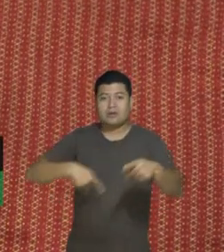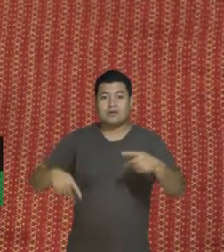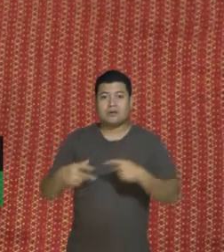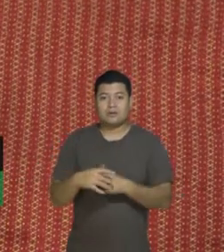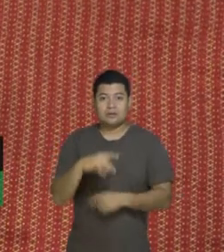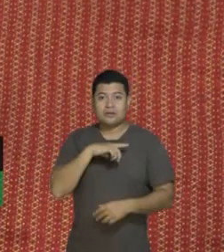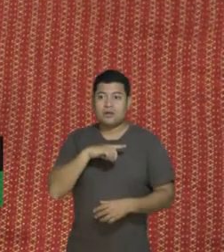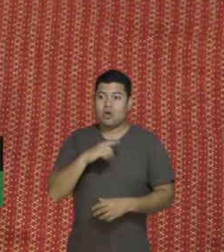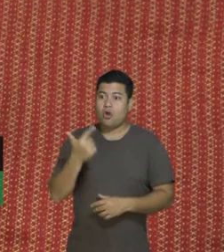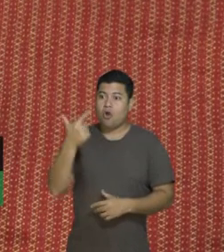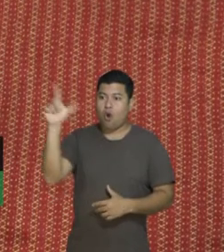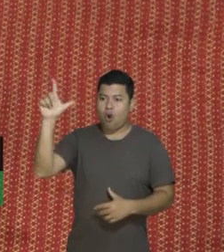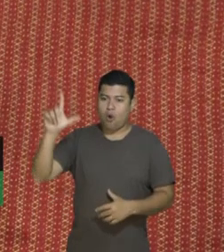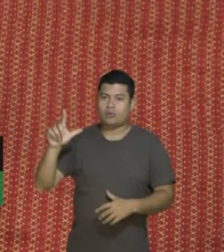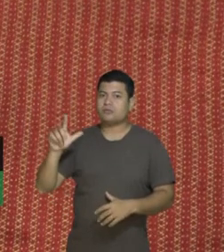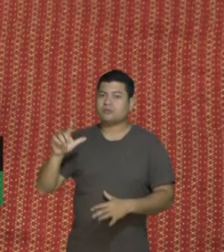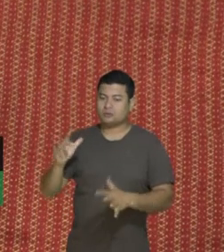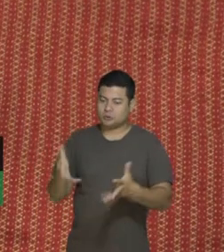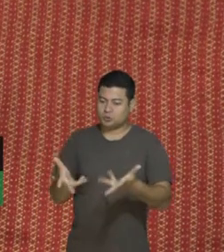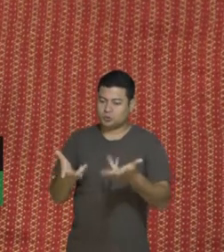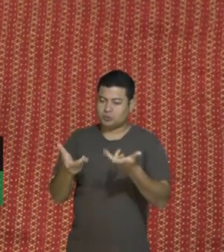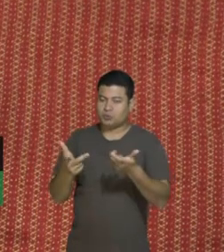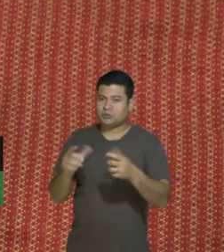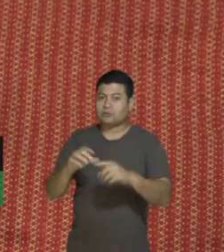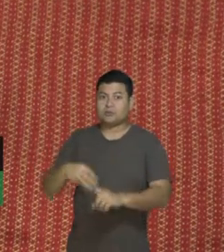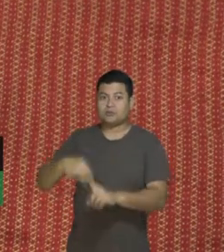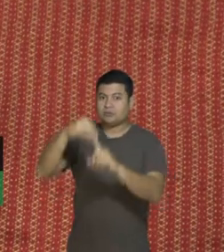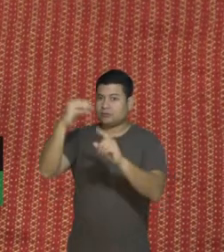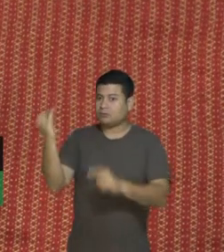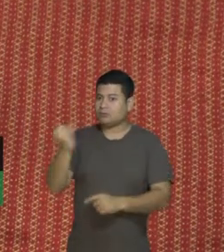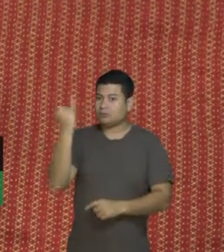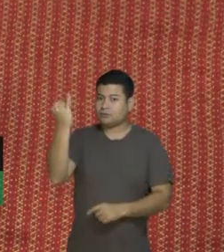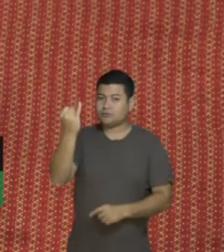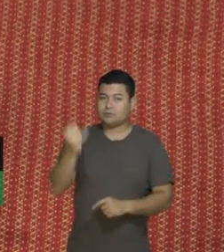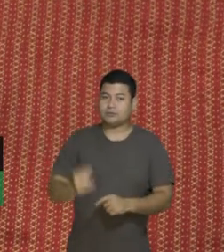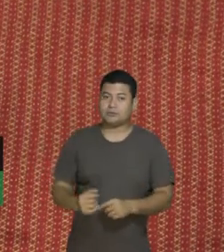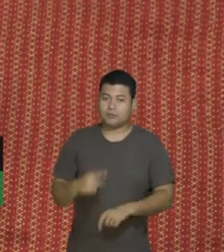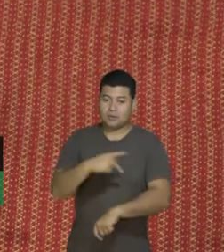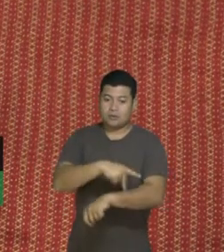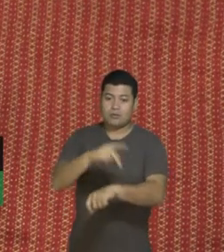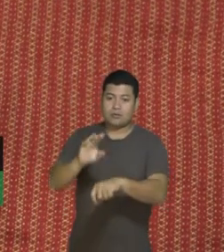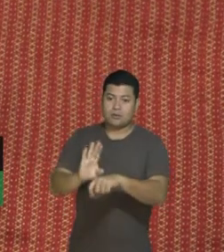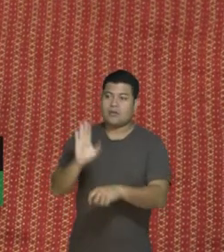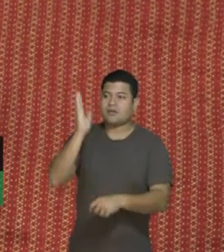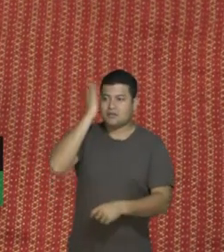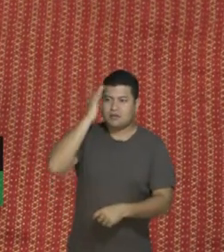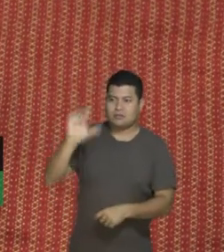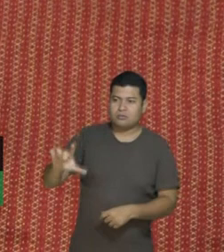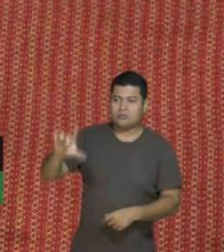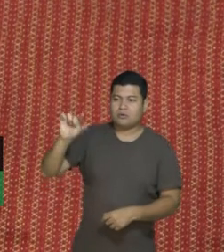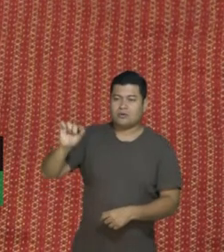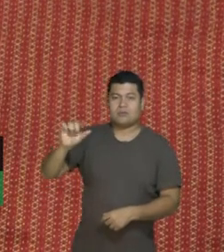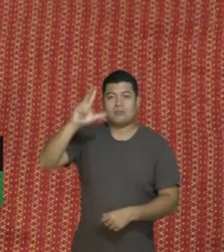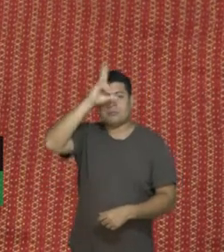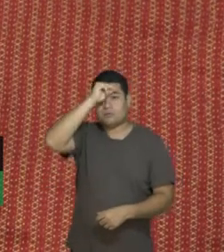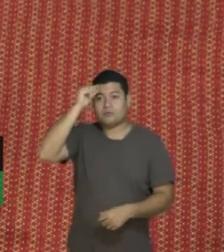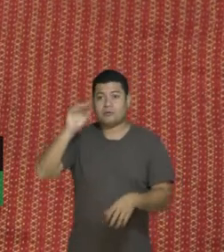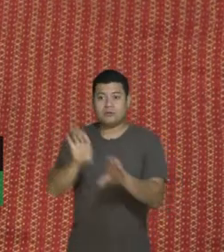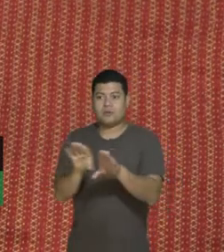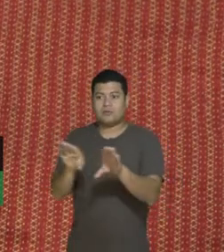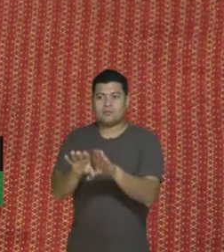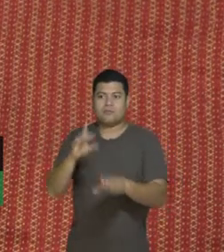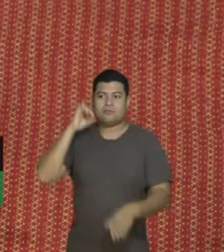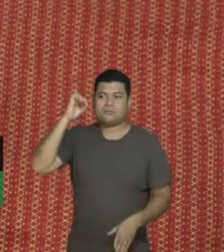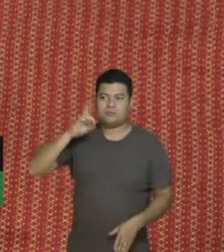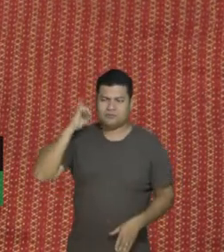outra qualidade que tem que se destacar aqui, senhor Antídio. Porto Belo sabe eleger prefeito e deputado, né? O senhor foi um grande prefeito